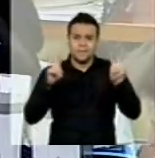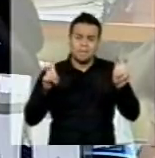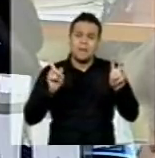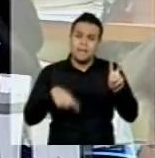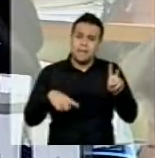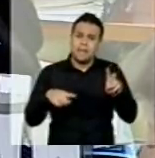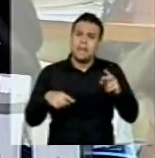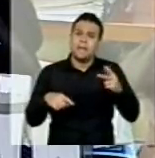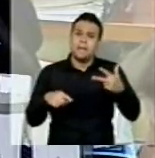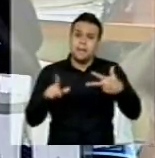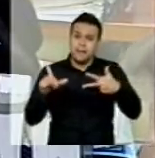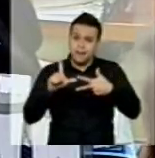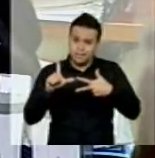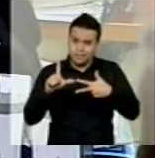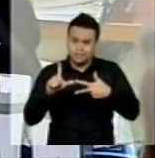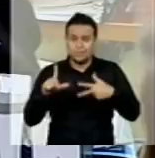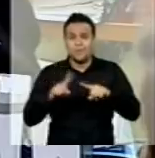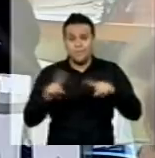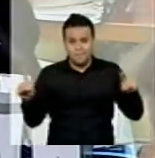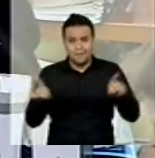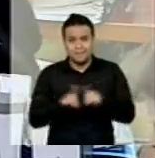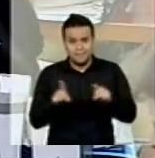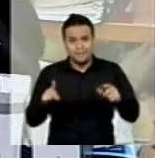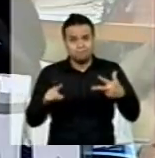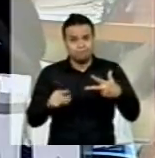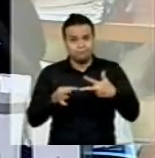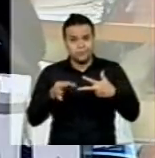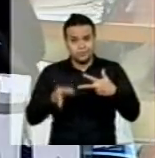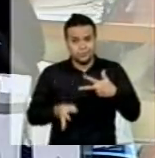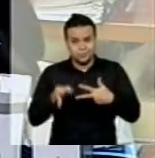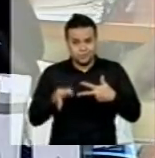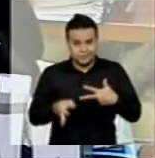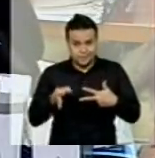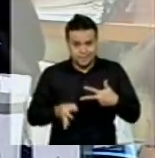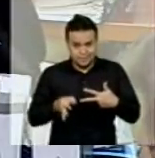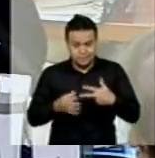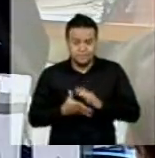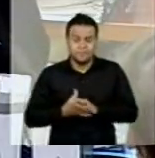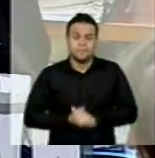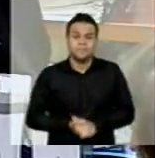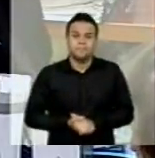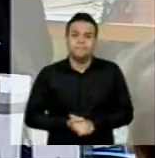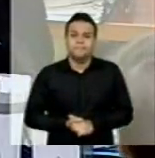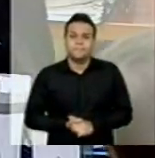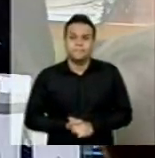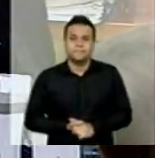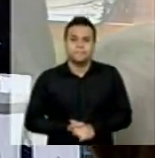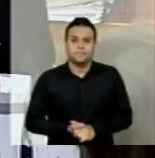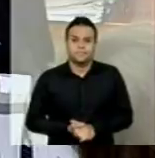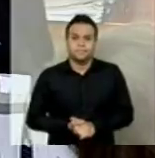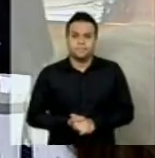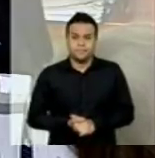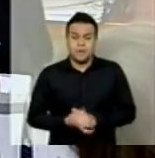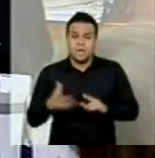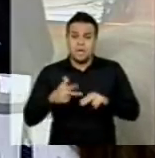ao poder legislativo, mas também ao poder judiciário. Em consequência, a